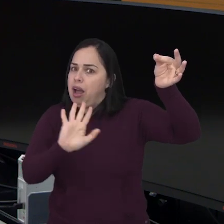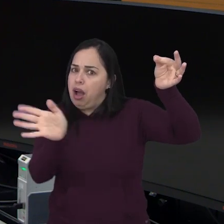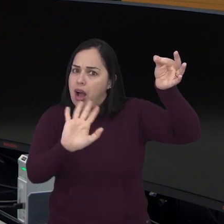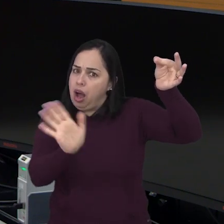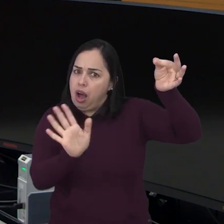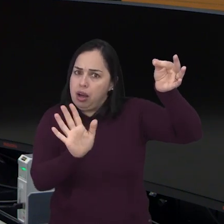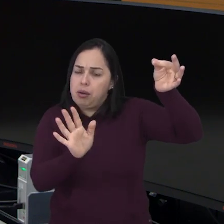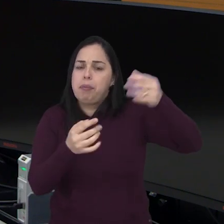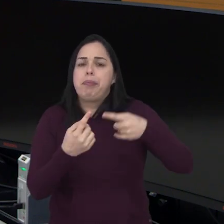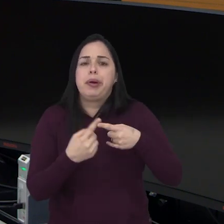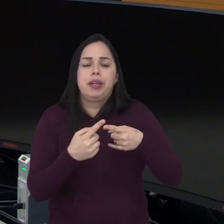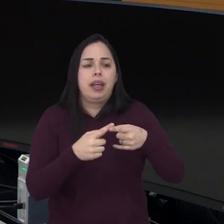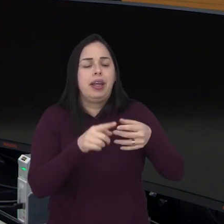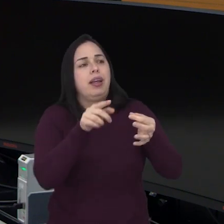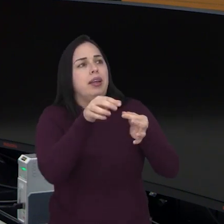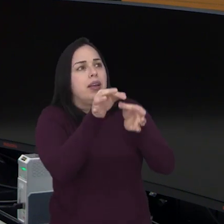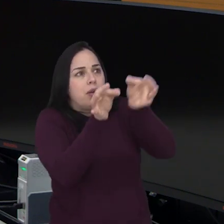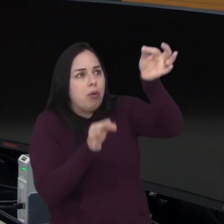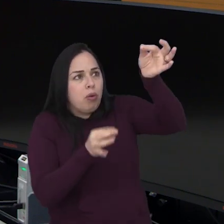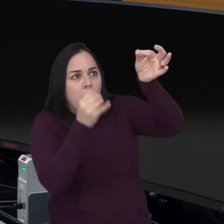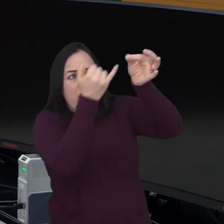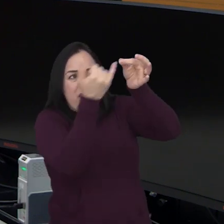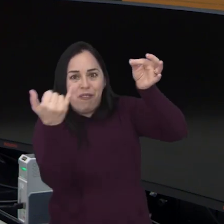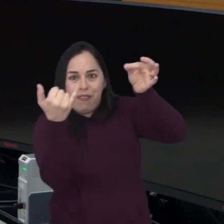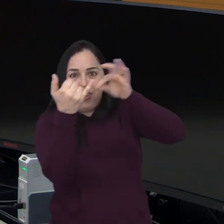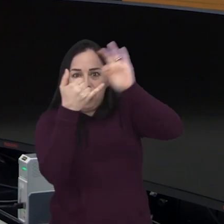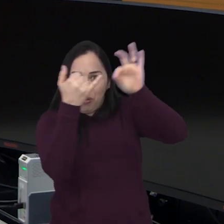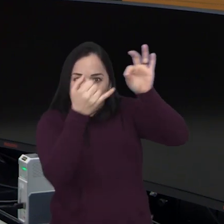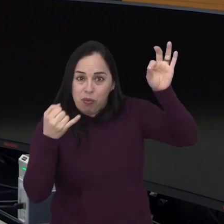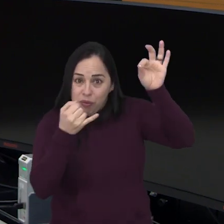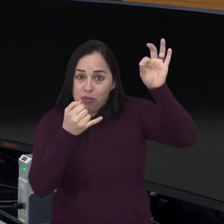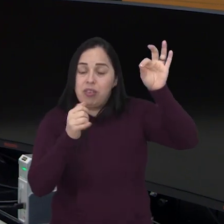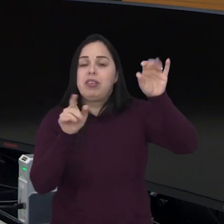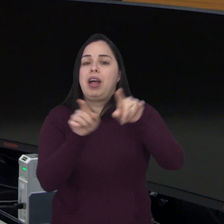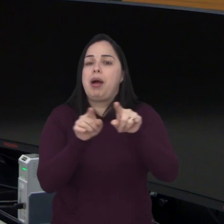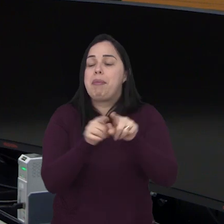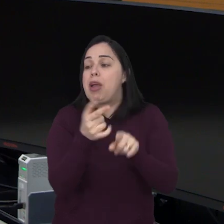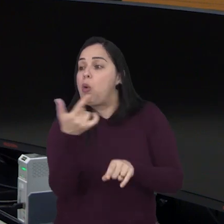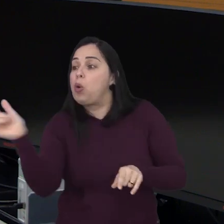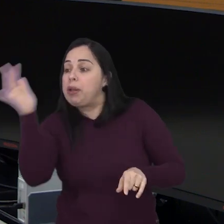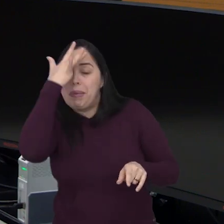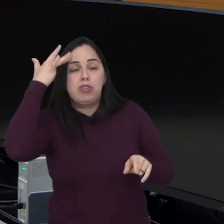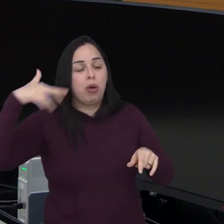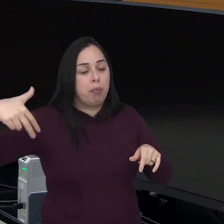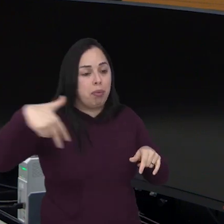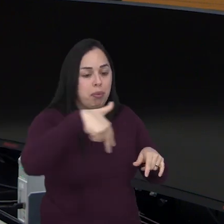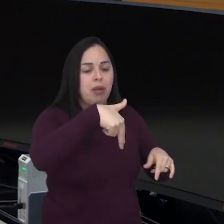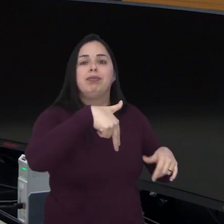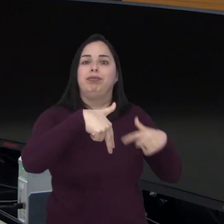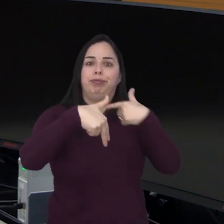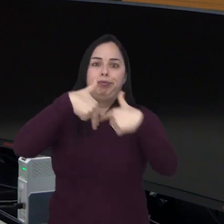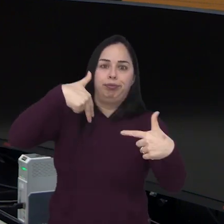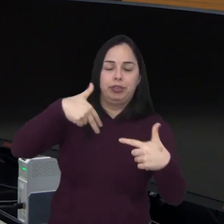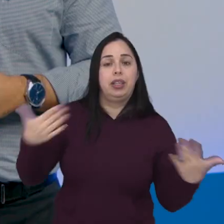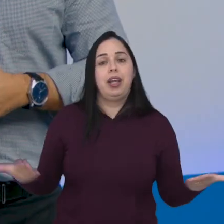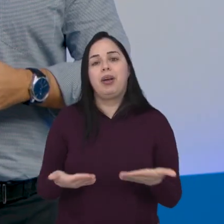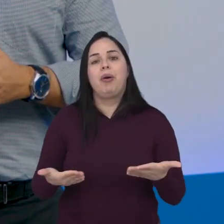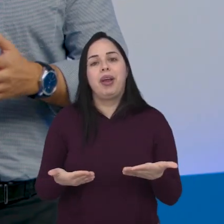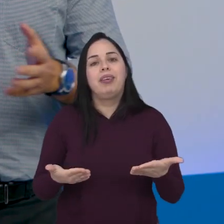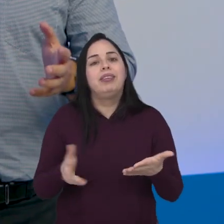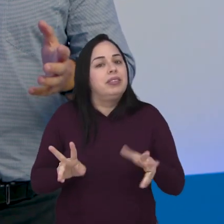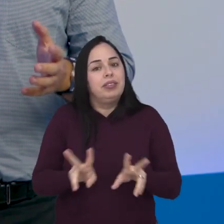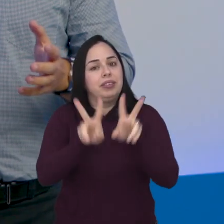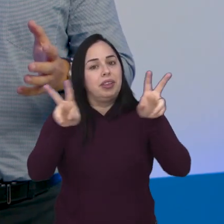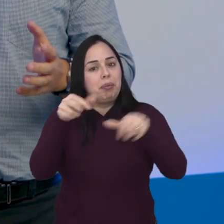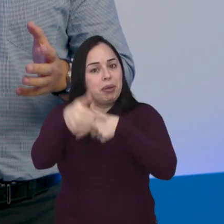linha chilena, utilizar cerol, porque além de cortar a fiação pode causar algum acidente nas outras pessoas. E